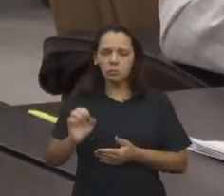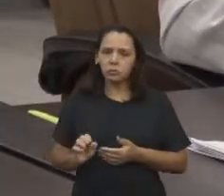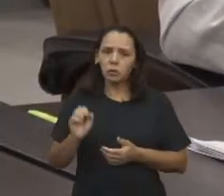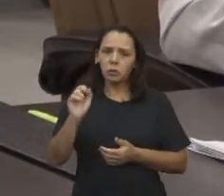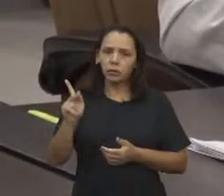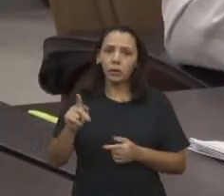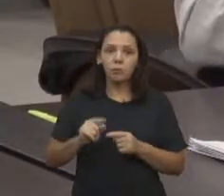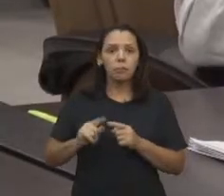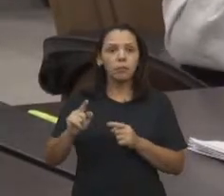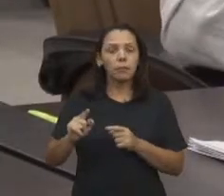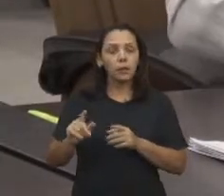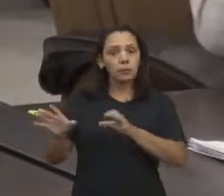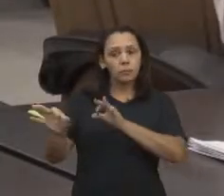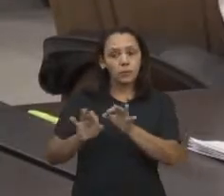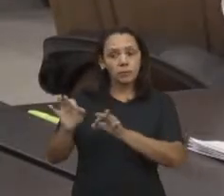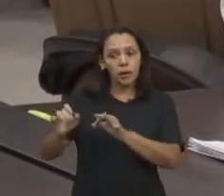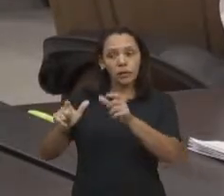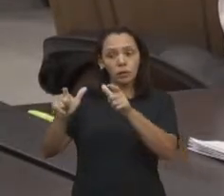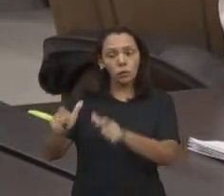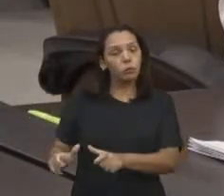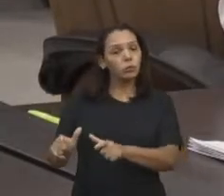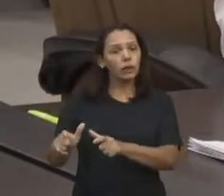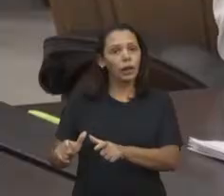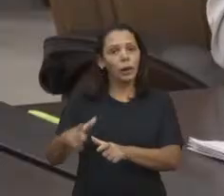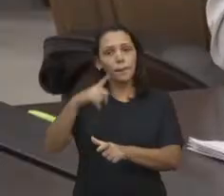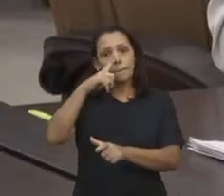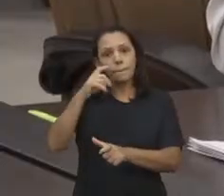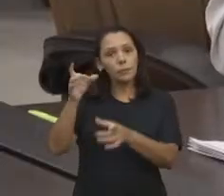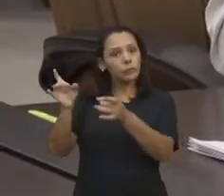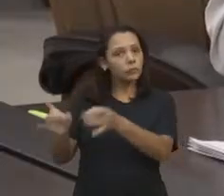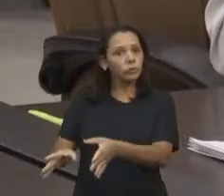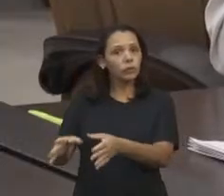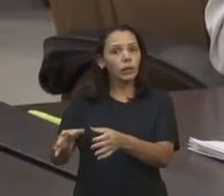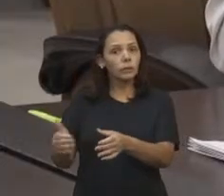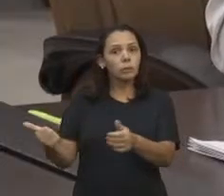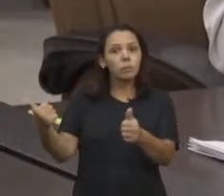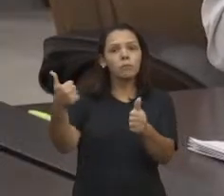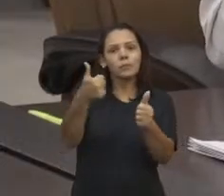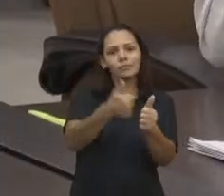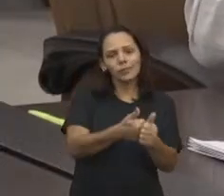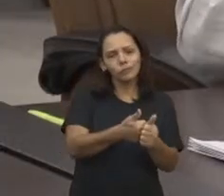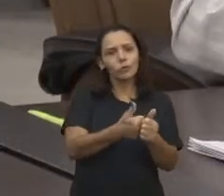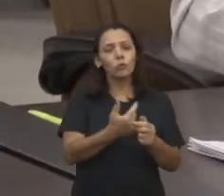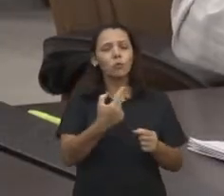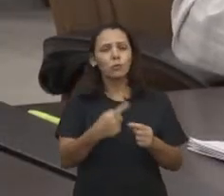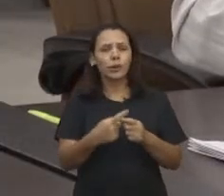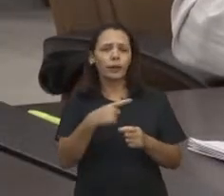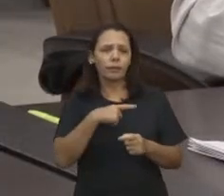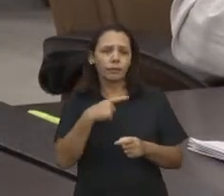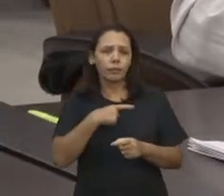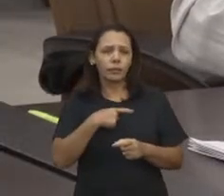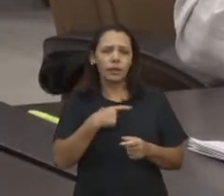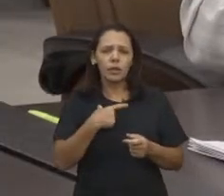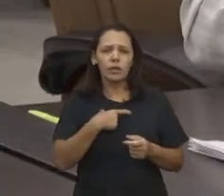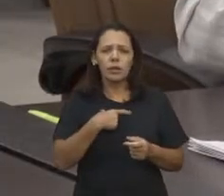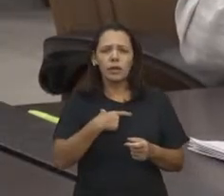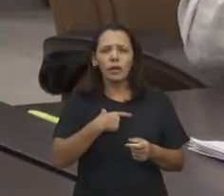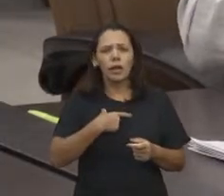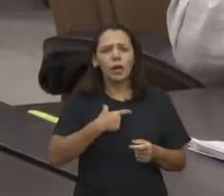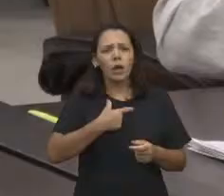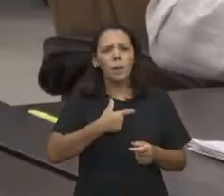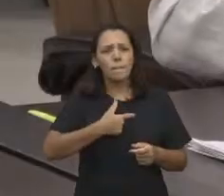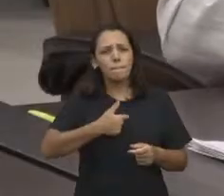limpa ela e destina para eles colocar lá. Porque tem muitos carroceiros que